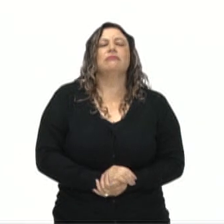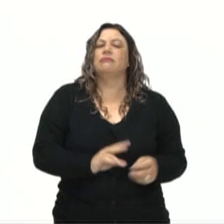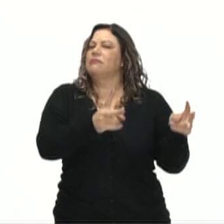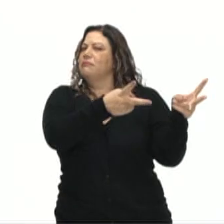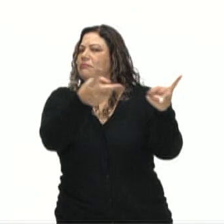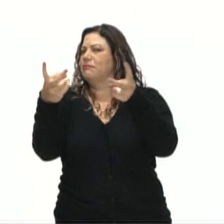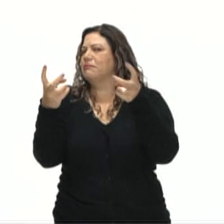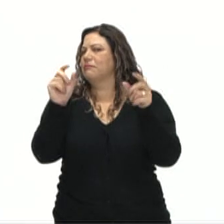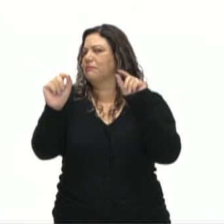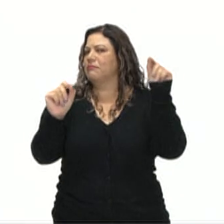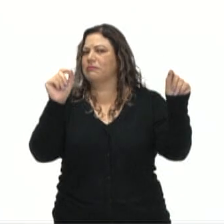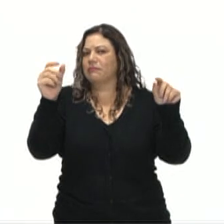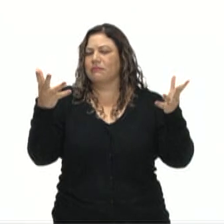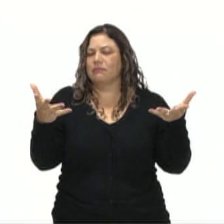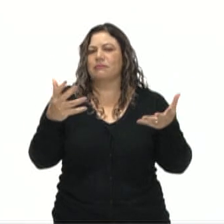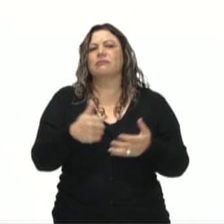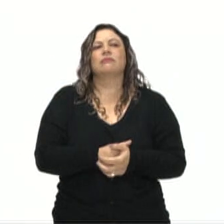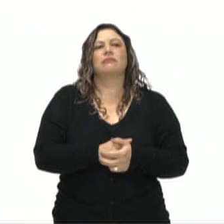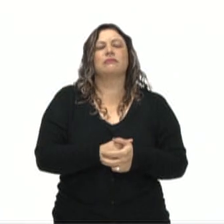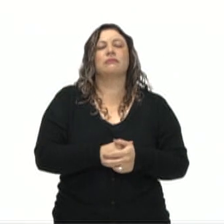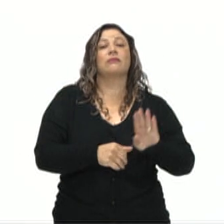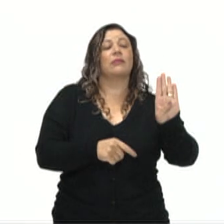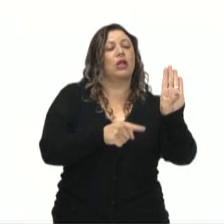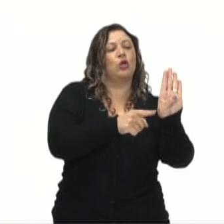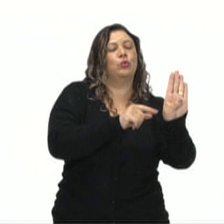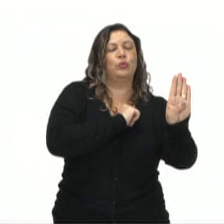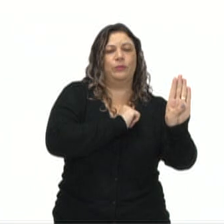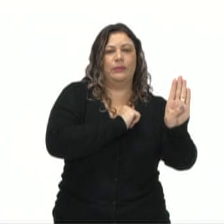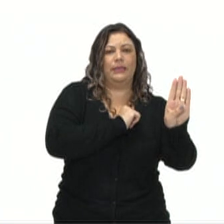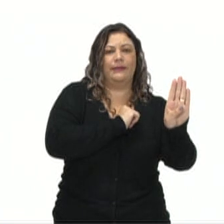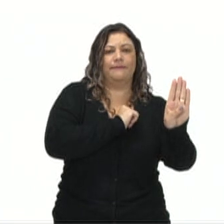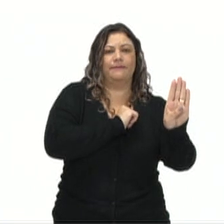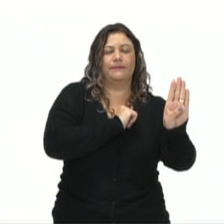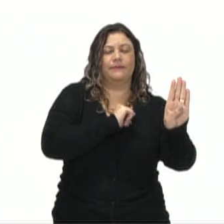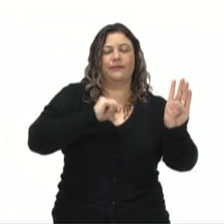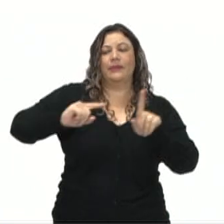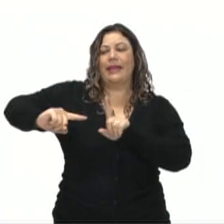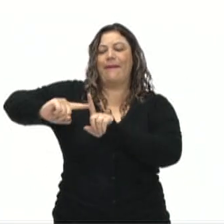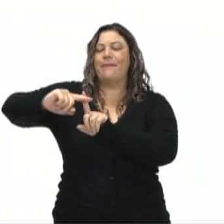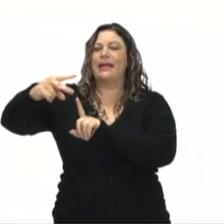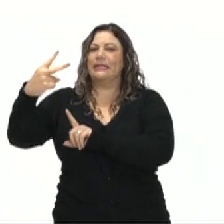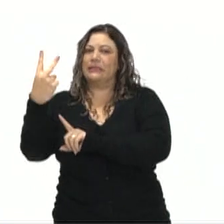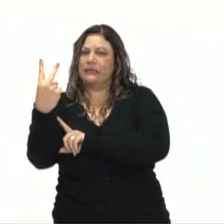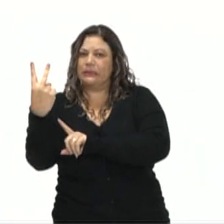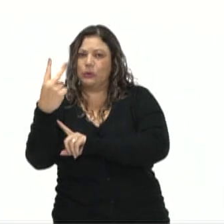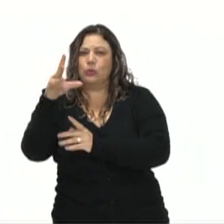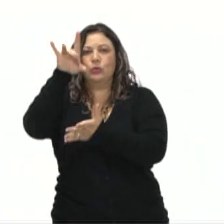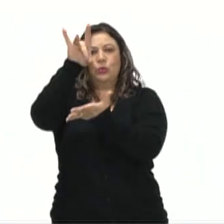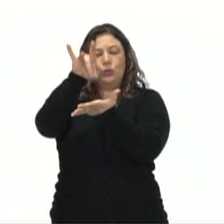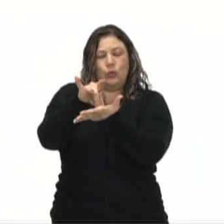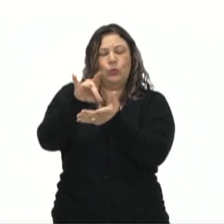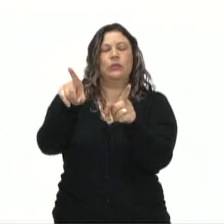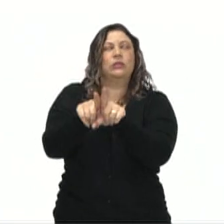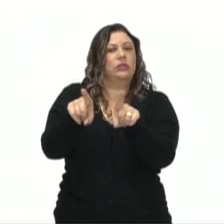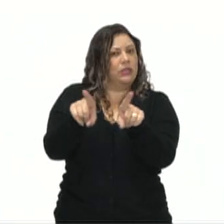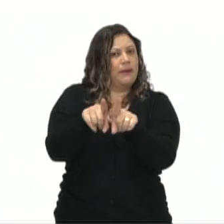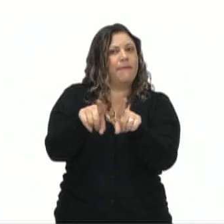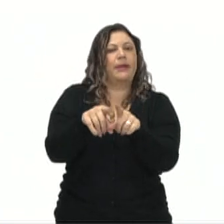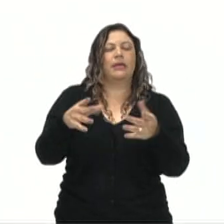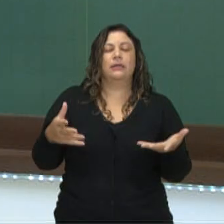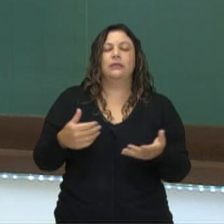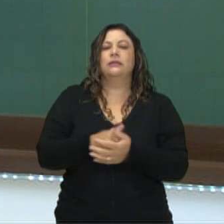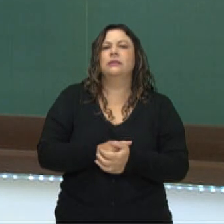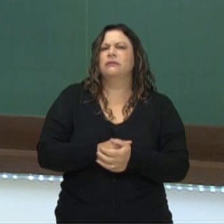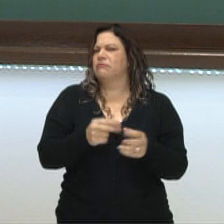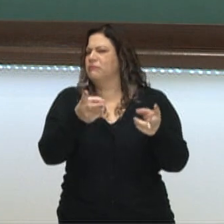Observe agora, né, que a distância do ponto B, representado por mais 2, a origem, também é de 2 unidades.